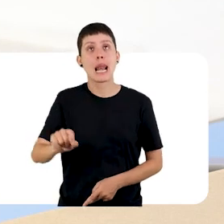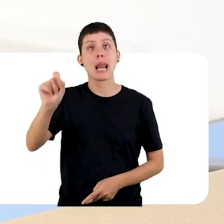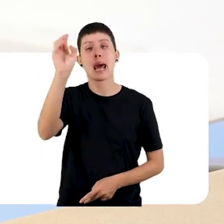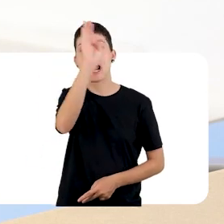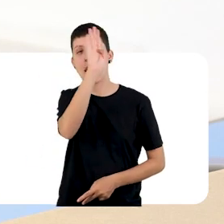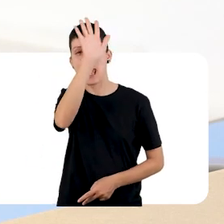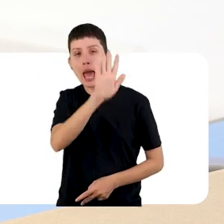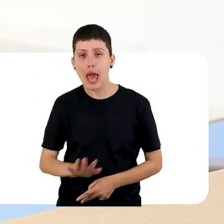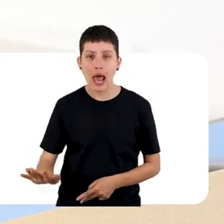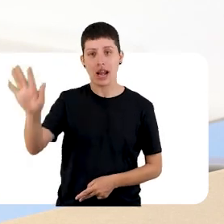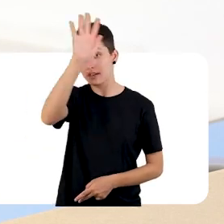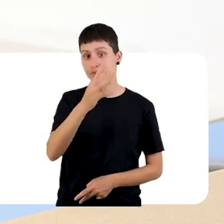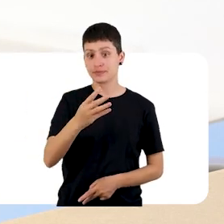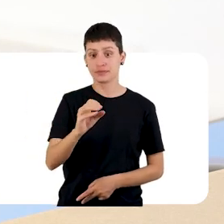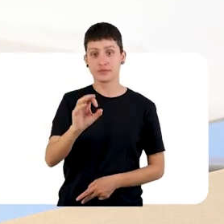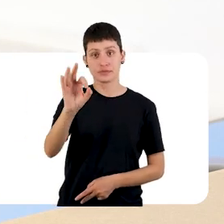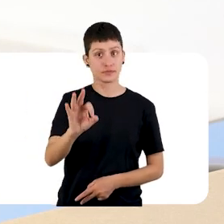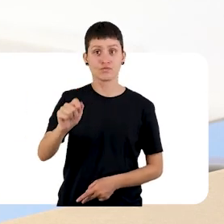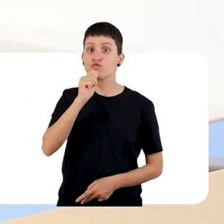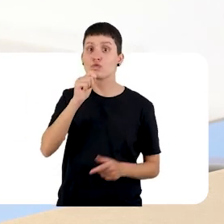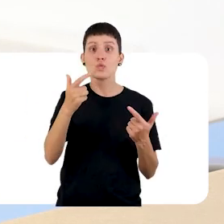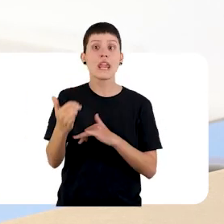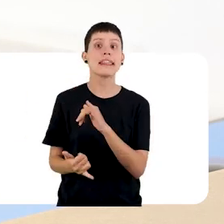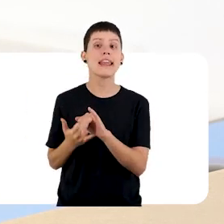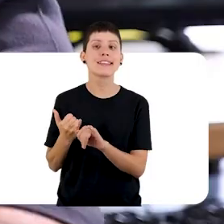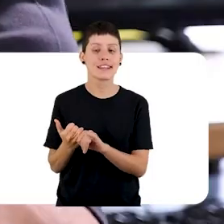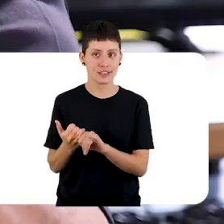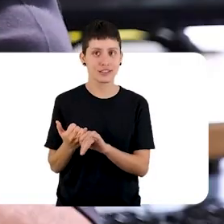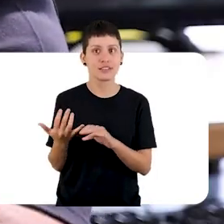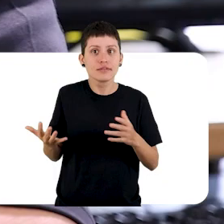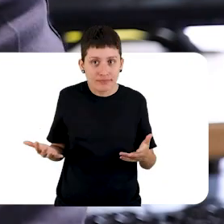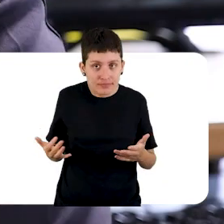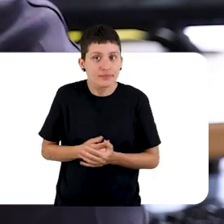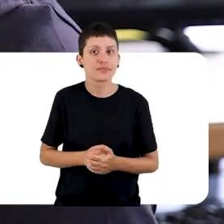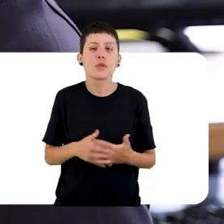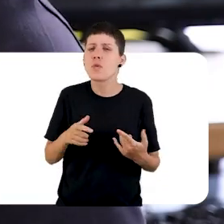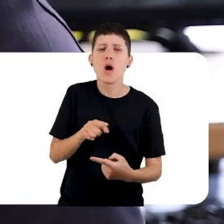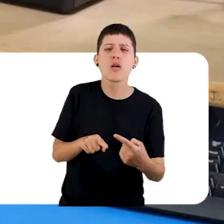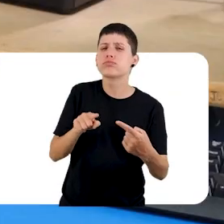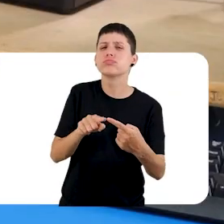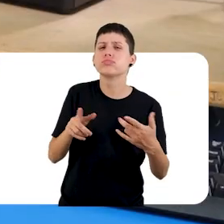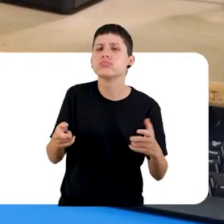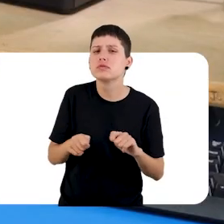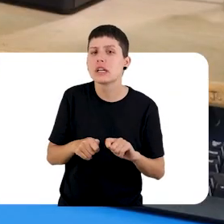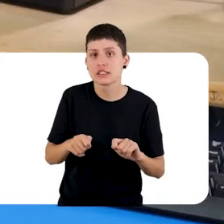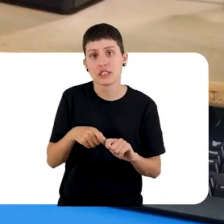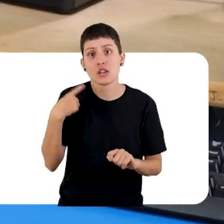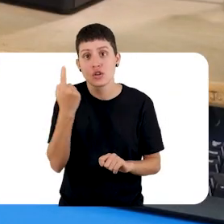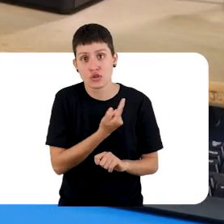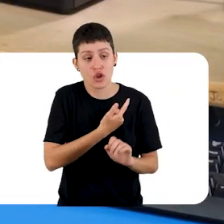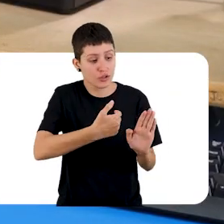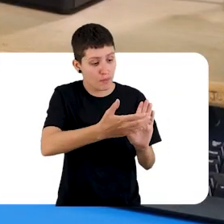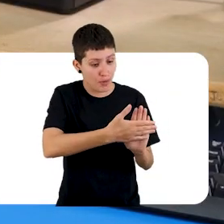todo, né? 40% da população não tem acesso a internet. Qual é o propósito da Mais Um Code? Hoje nosso propósito